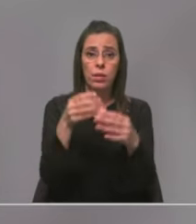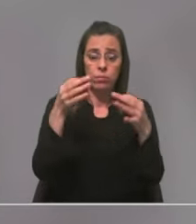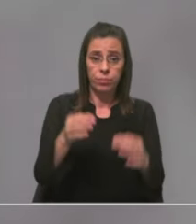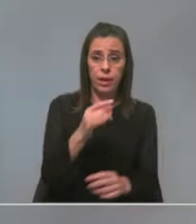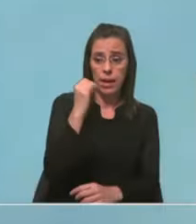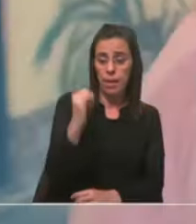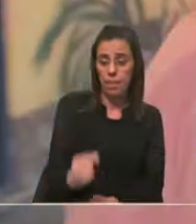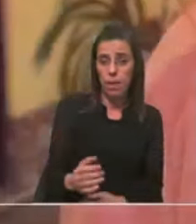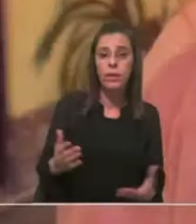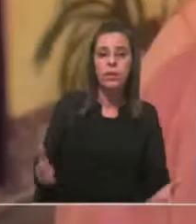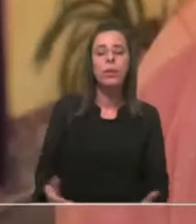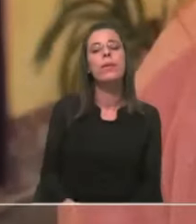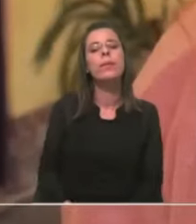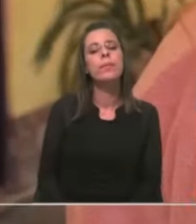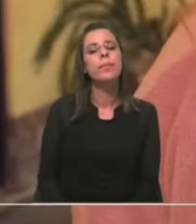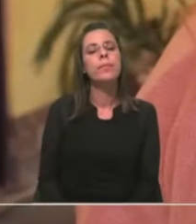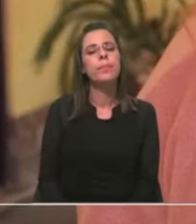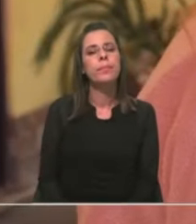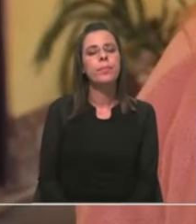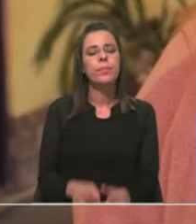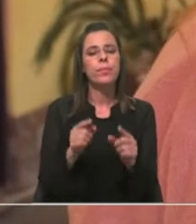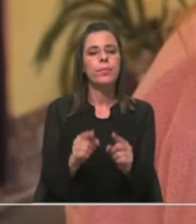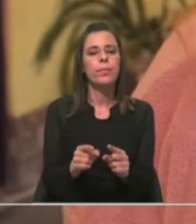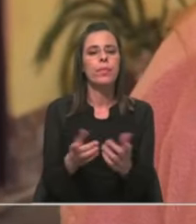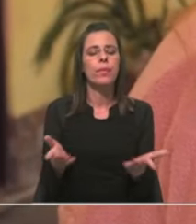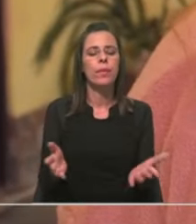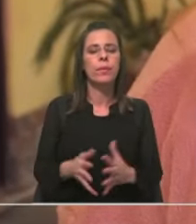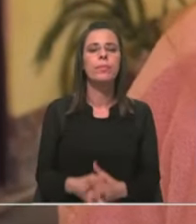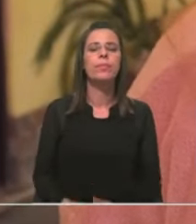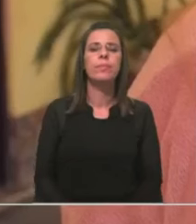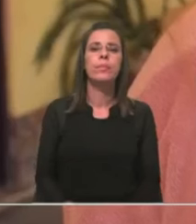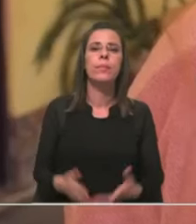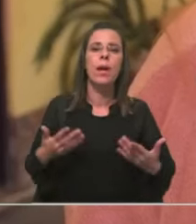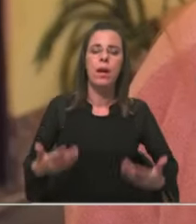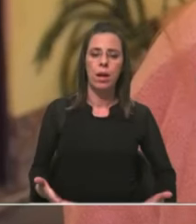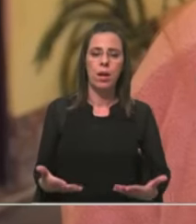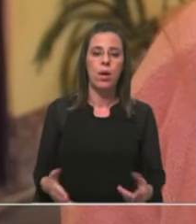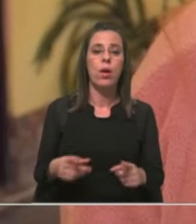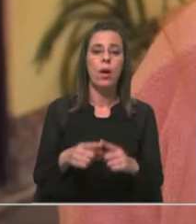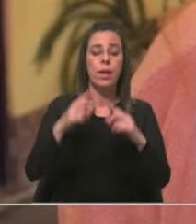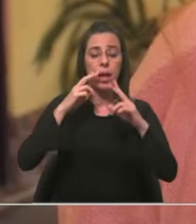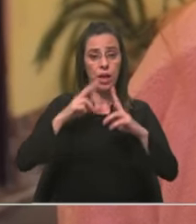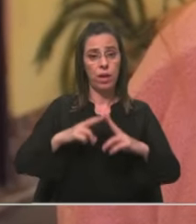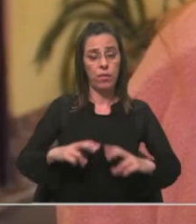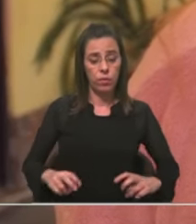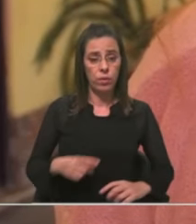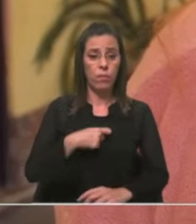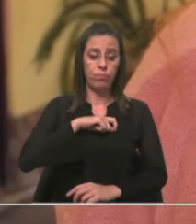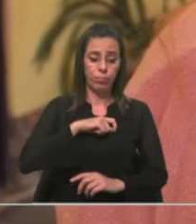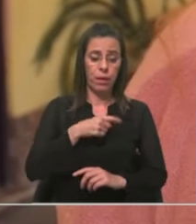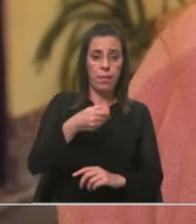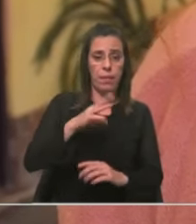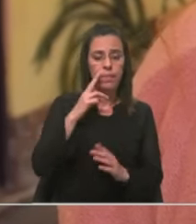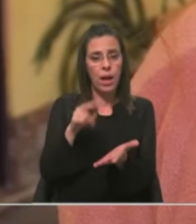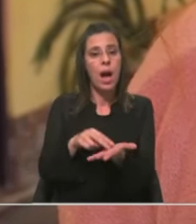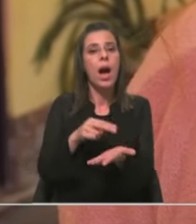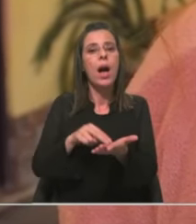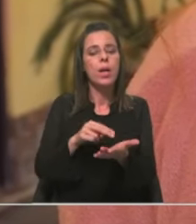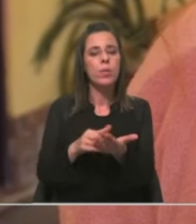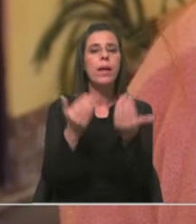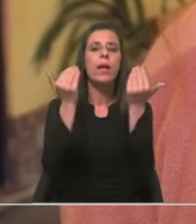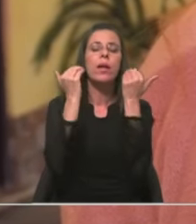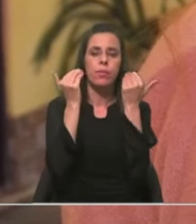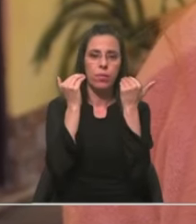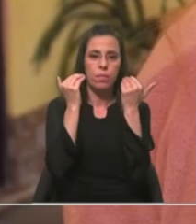matou filema eh o facto de H neste momento os investigadores os inspetores estarem a aguardar eh